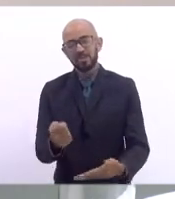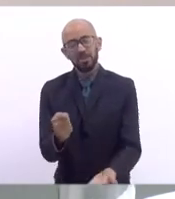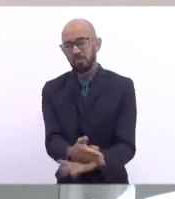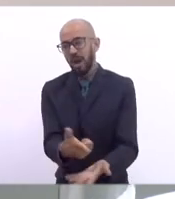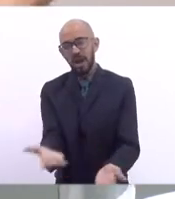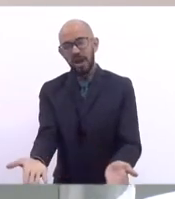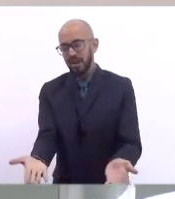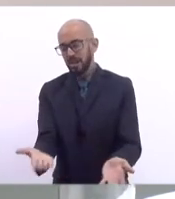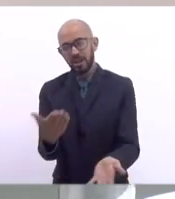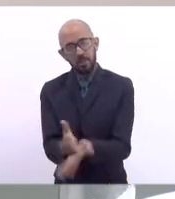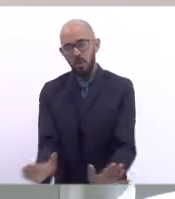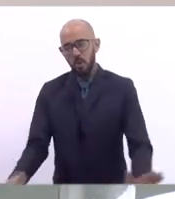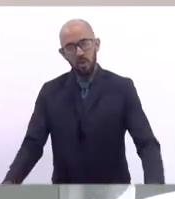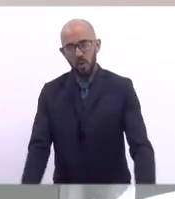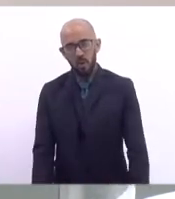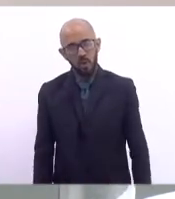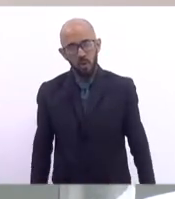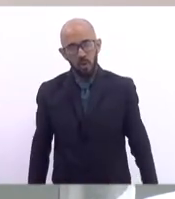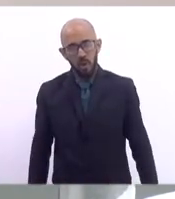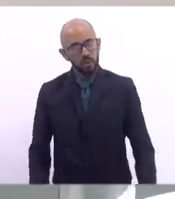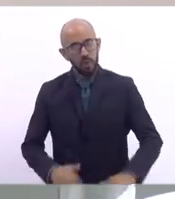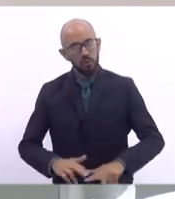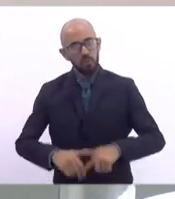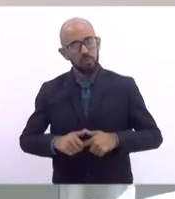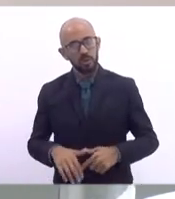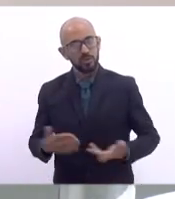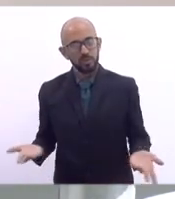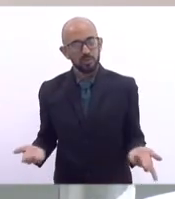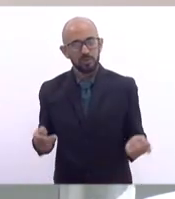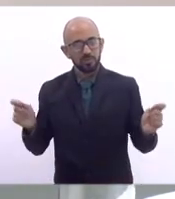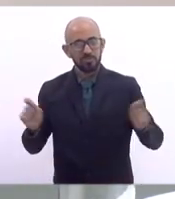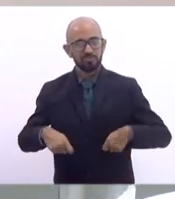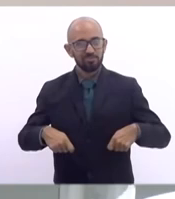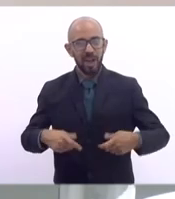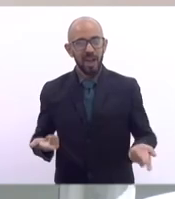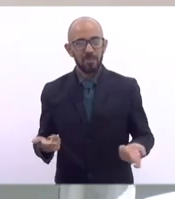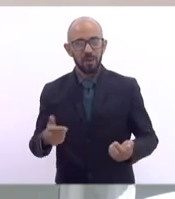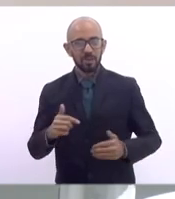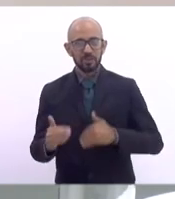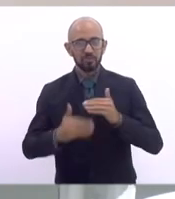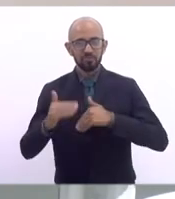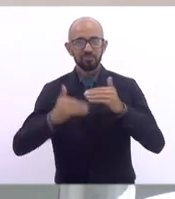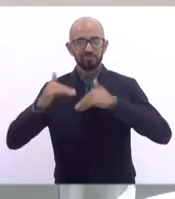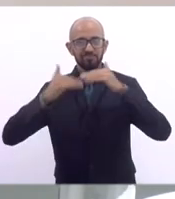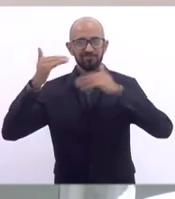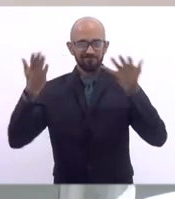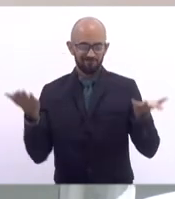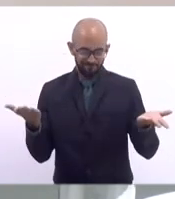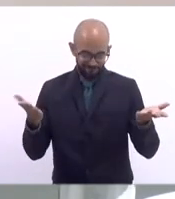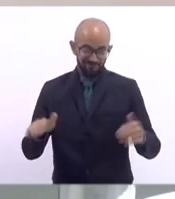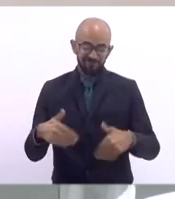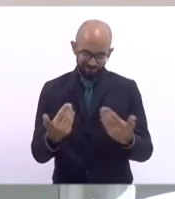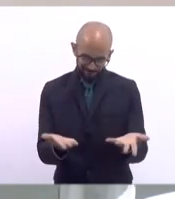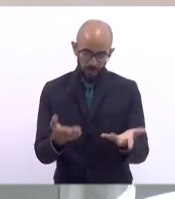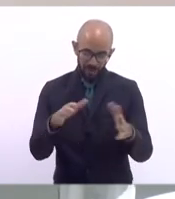caixa Foi se agarra cerveja